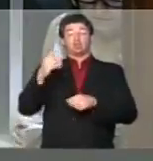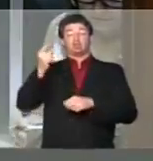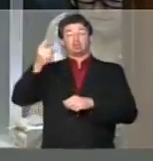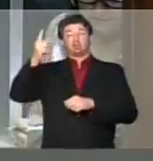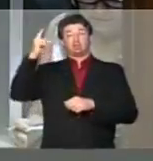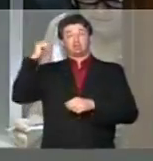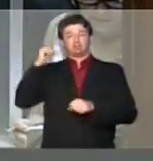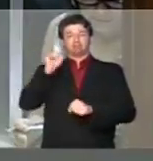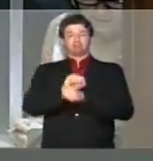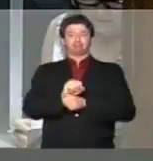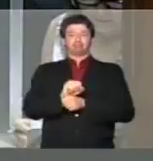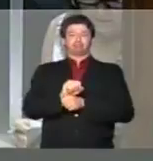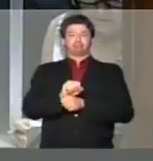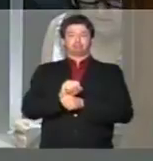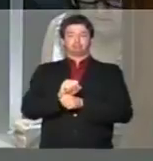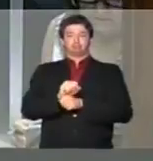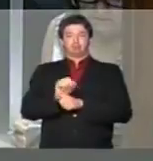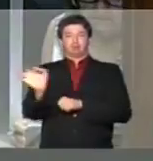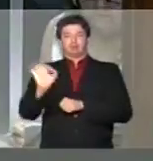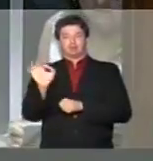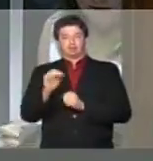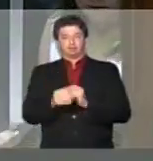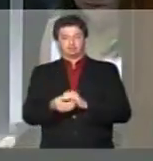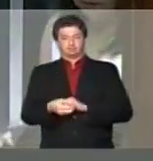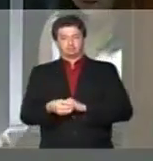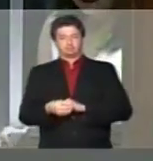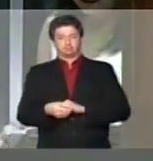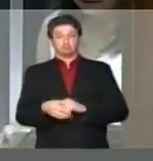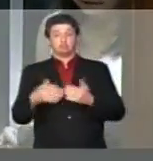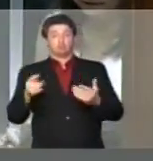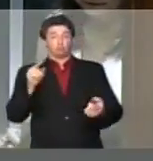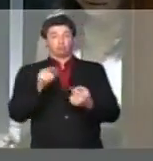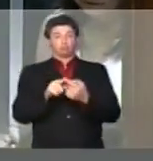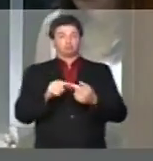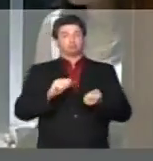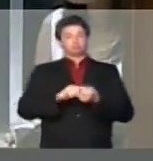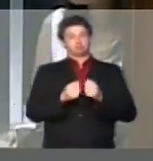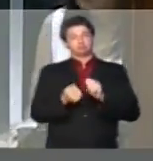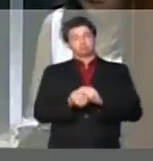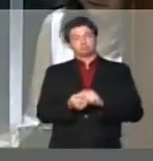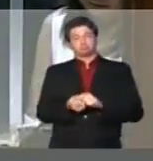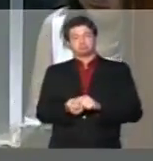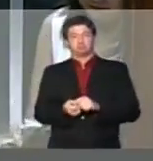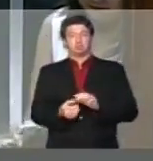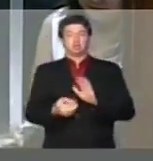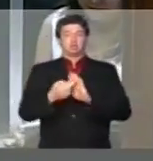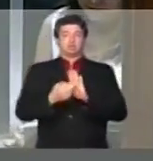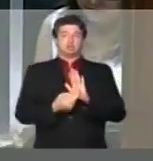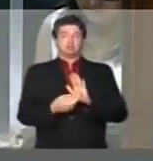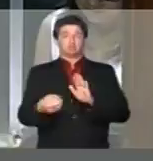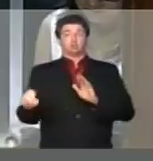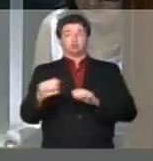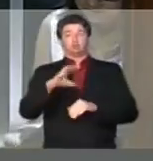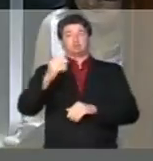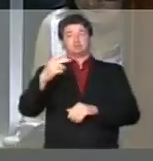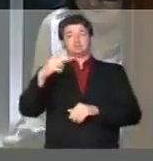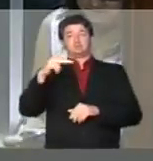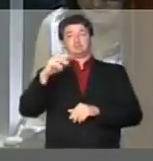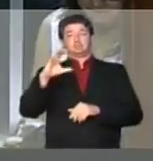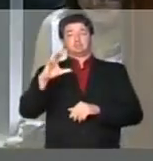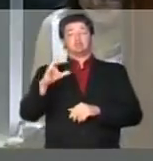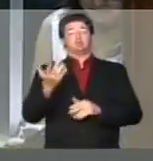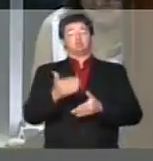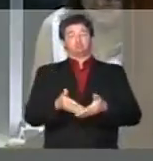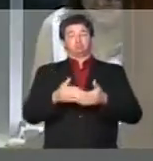tempo encontram-se sem movimentação processual. Visando adequar os dispositivos do novo CPC, face